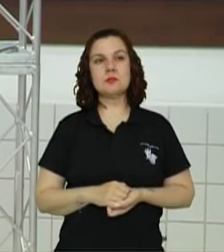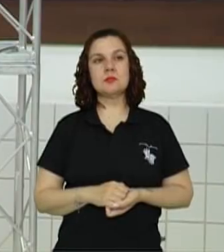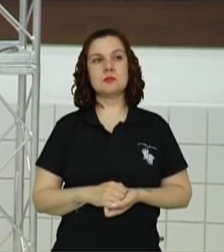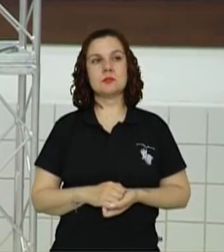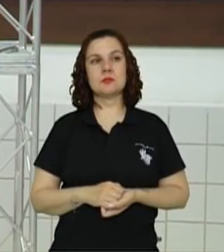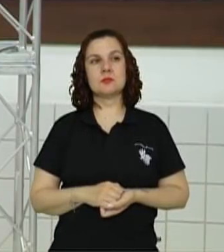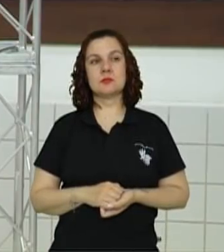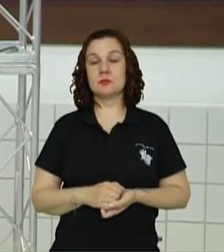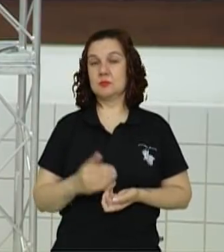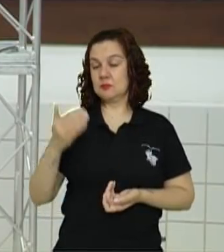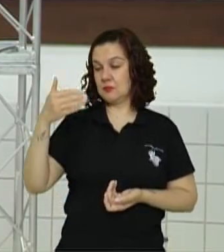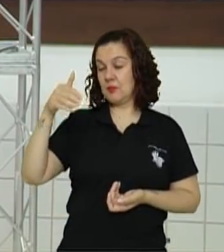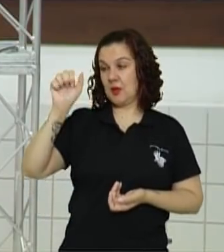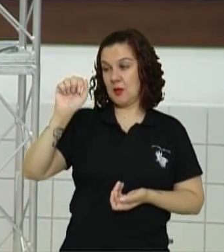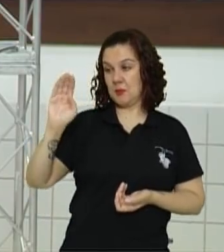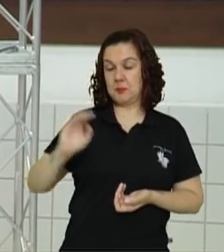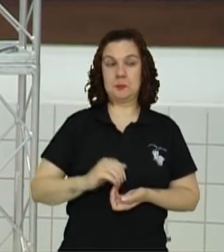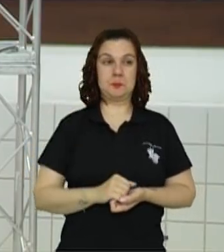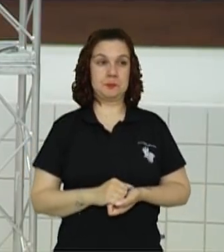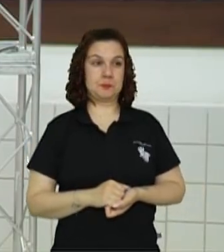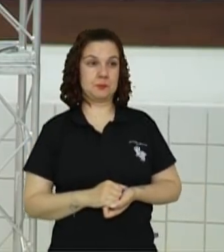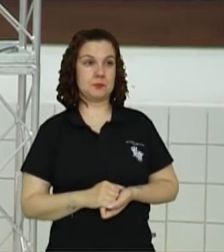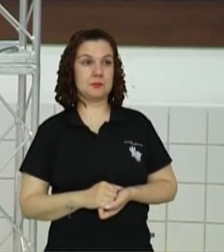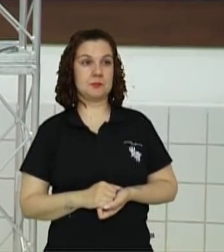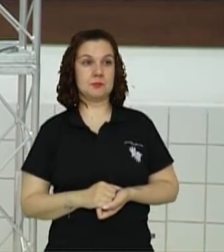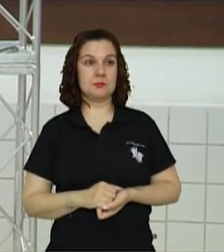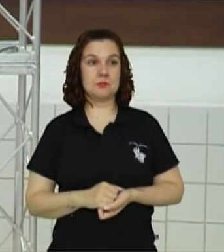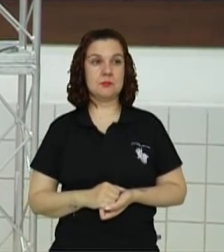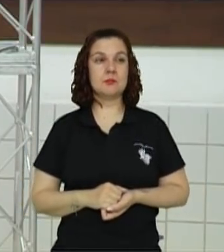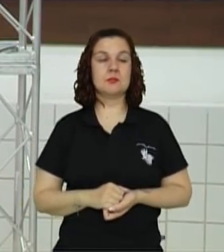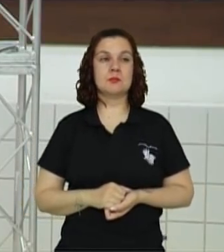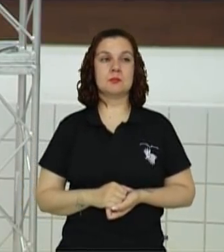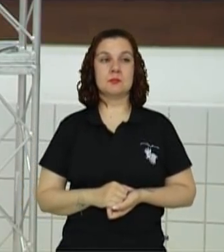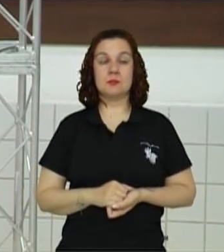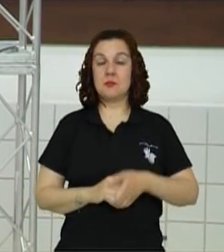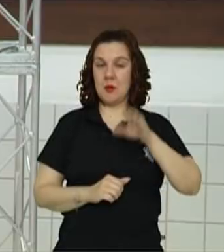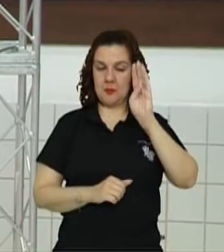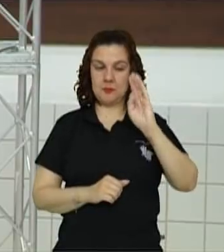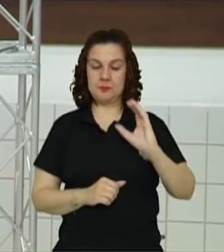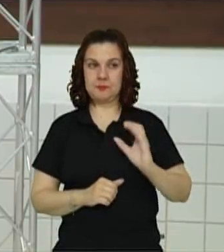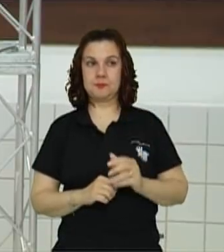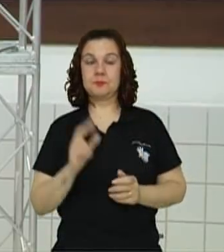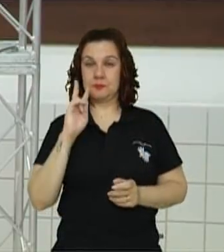ali, AB está para BC,